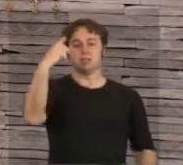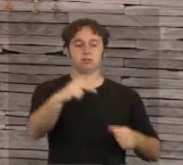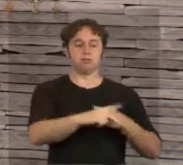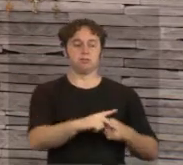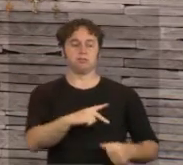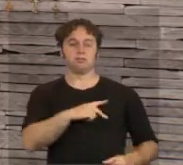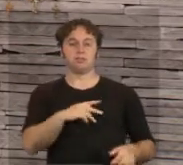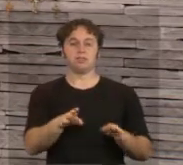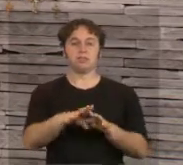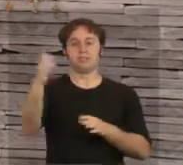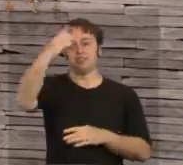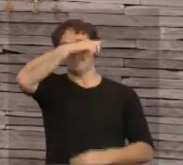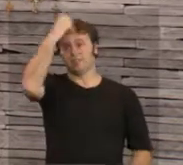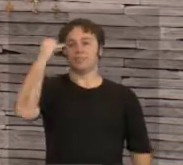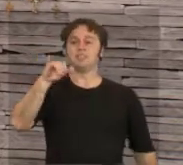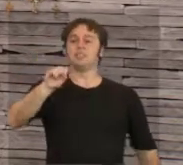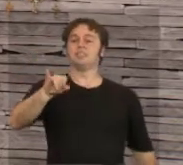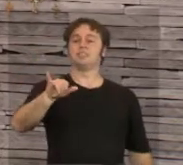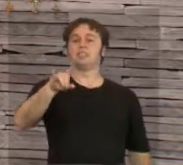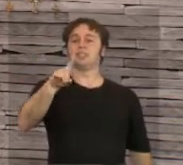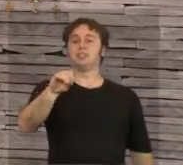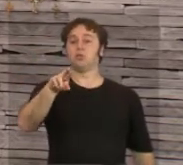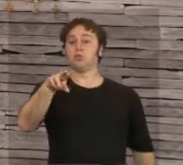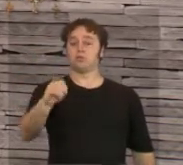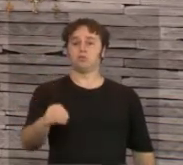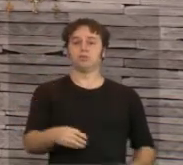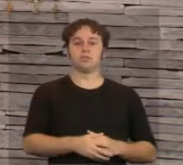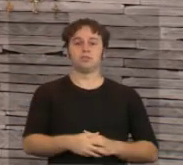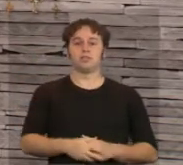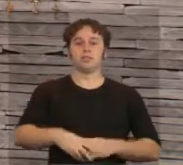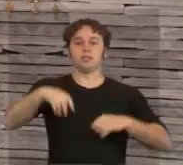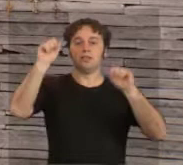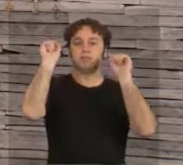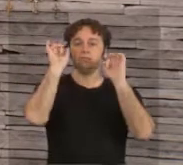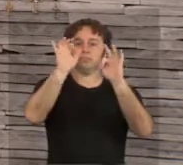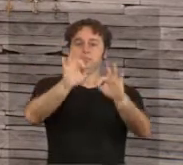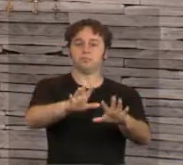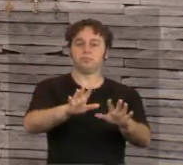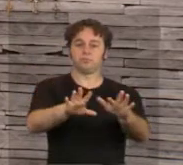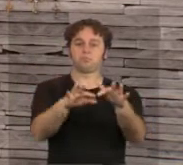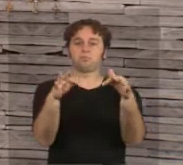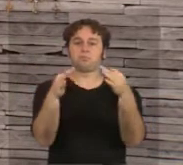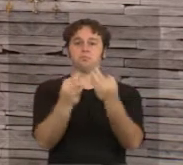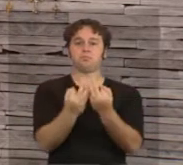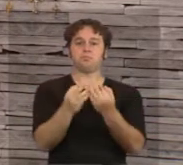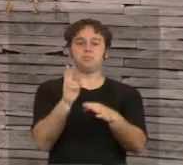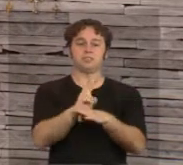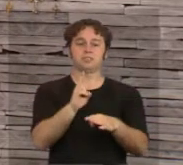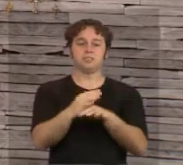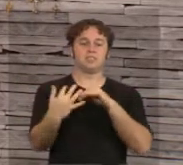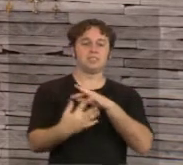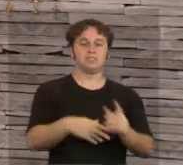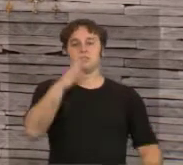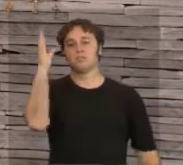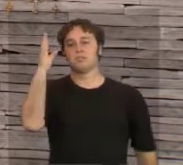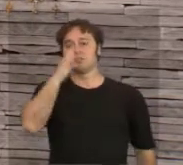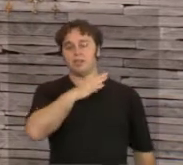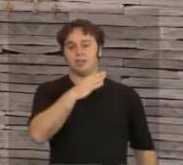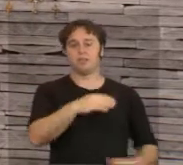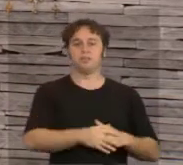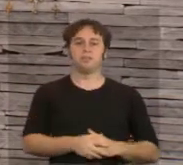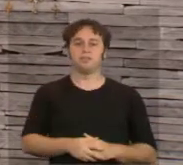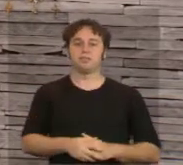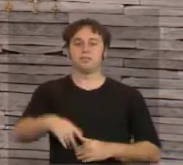São Paulo e de Santo Isidoro de Sevilha, hoje celebrado, desça sobre você e sua família, protegendo de todos os perigos e de todos os